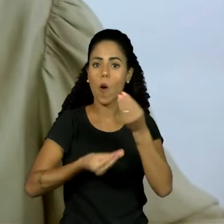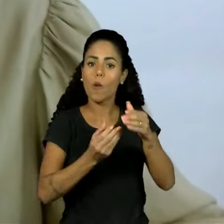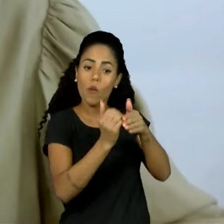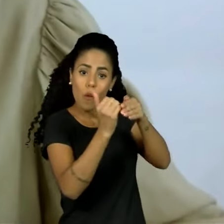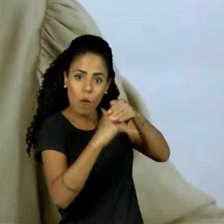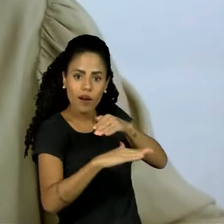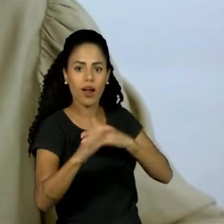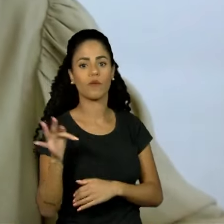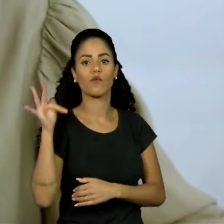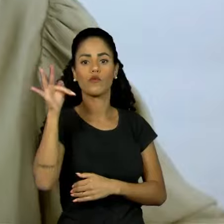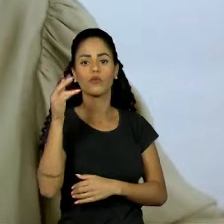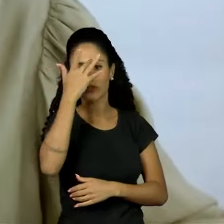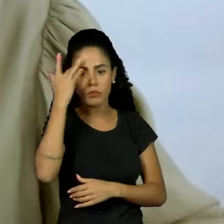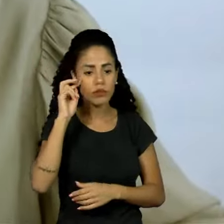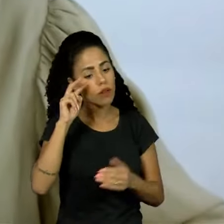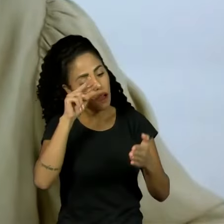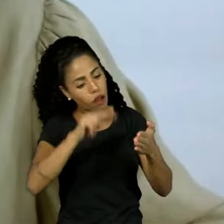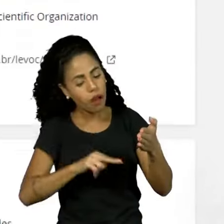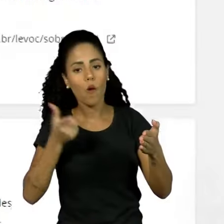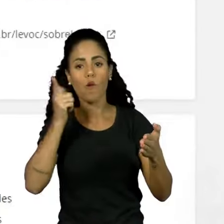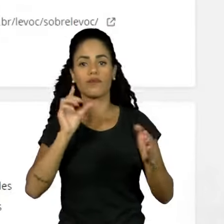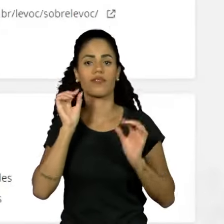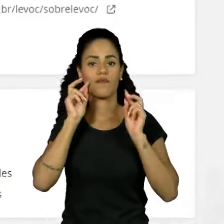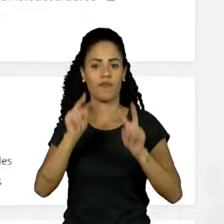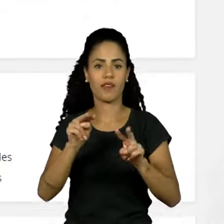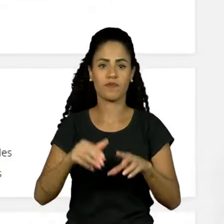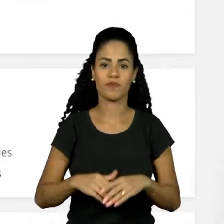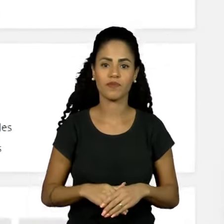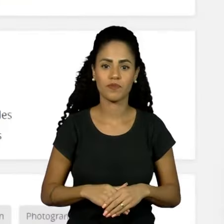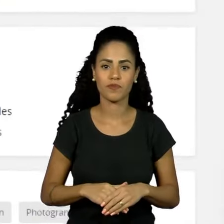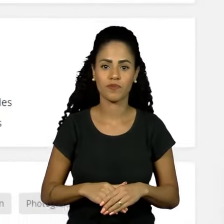para a geração futura esse registro.